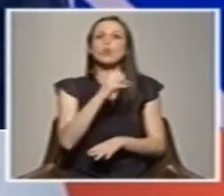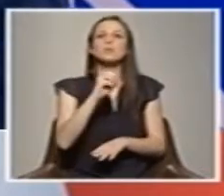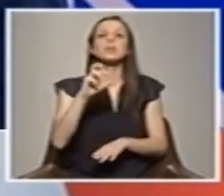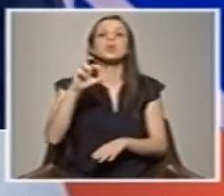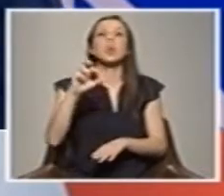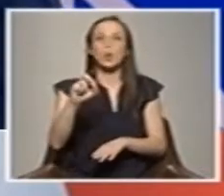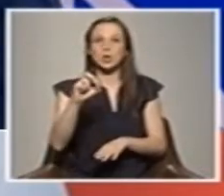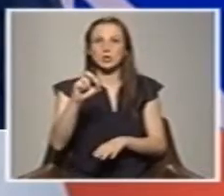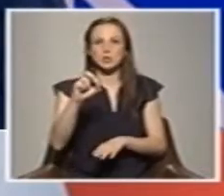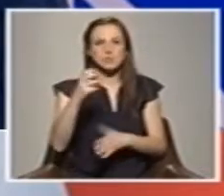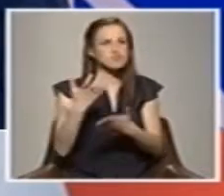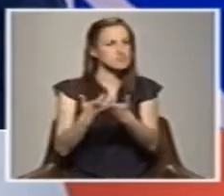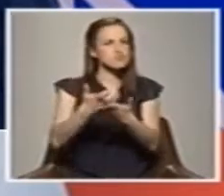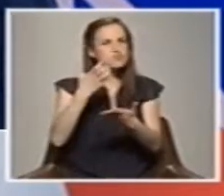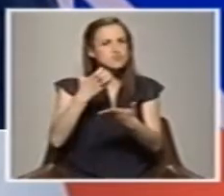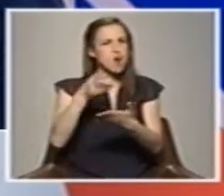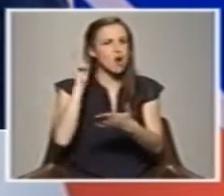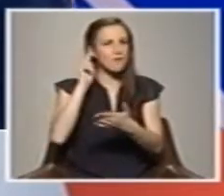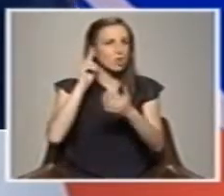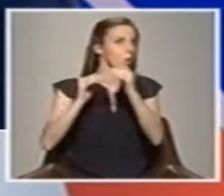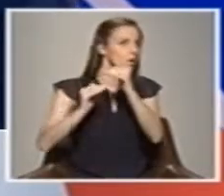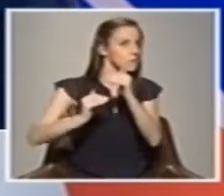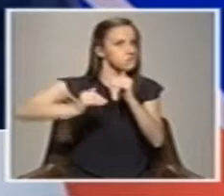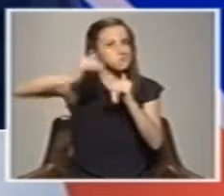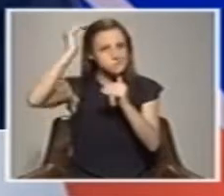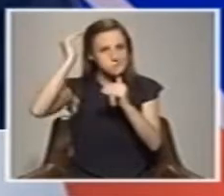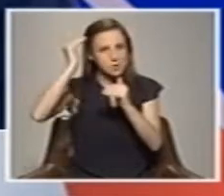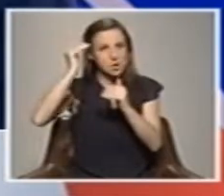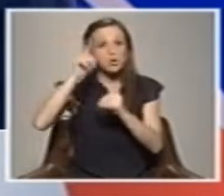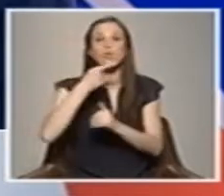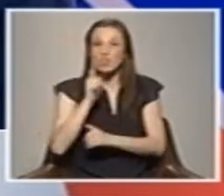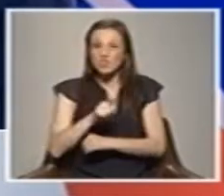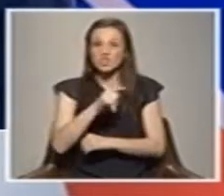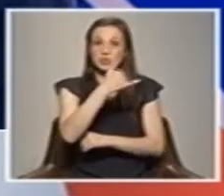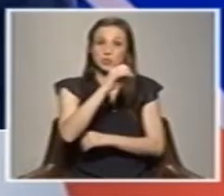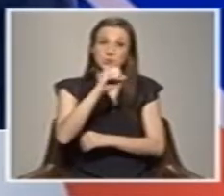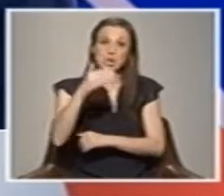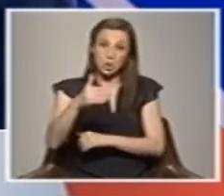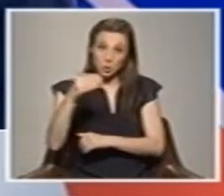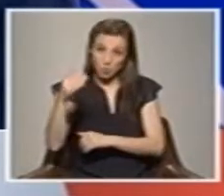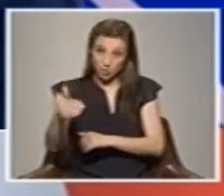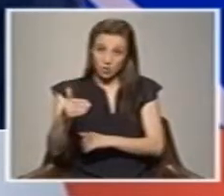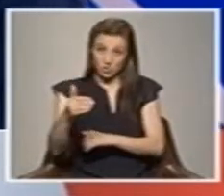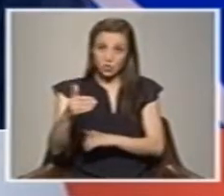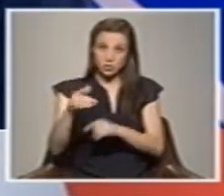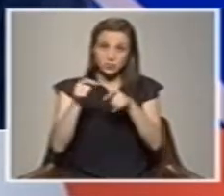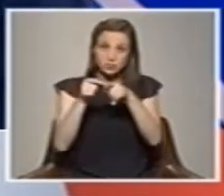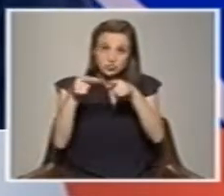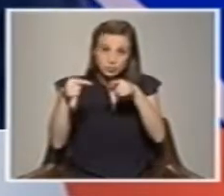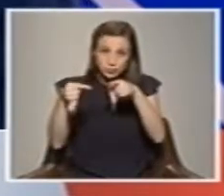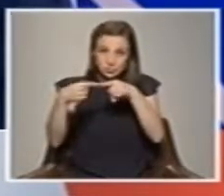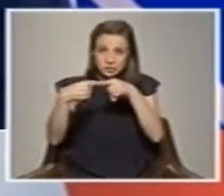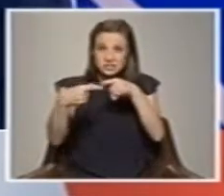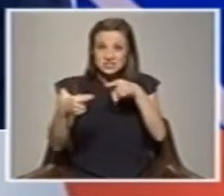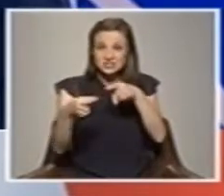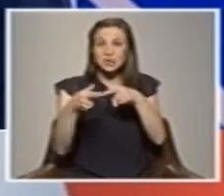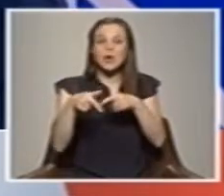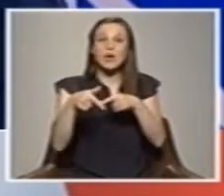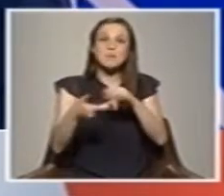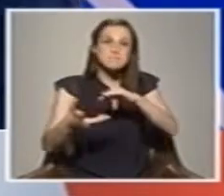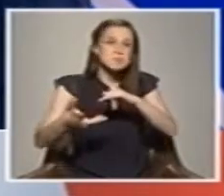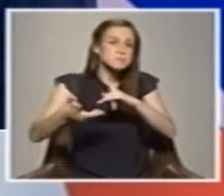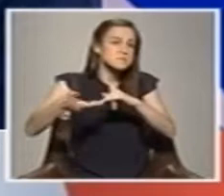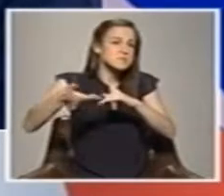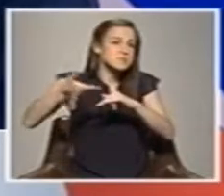pico da subida de preços e, novamente, em 2011, com a subida de preço dos cereais, imediatamente se refletiu na bolsa